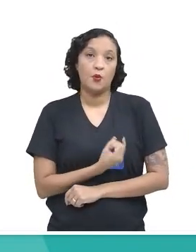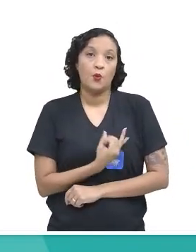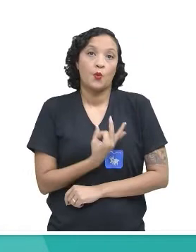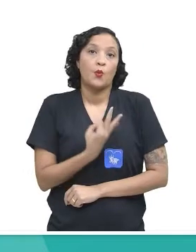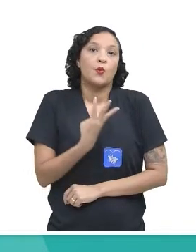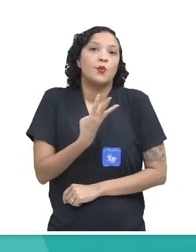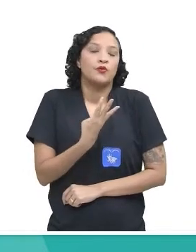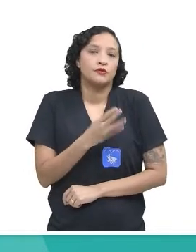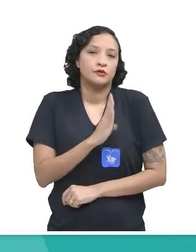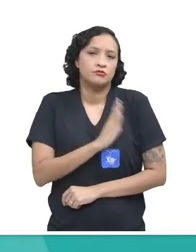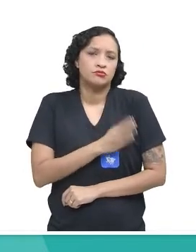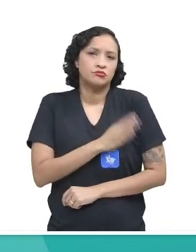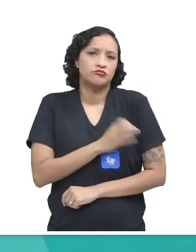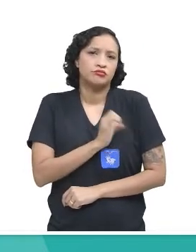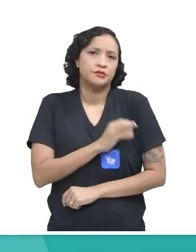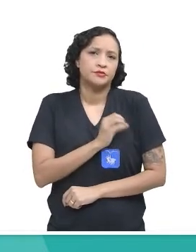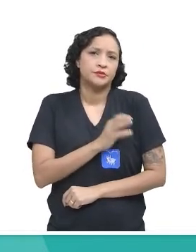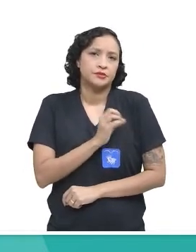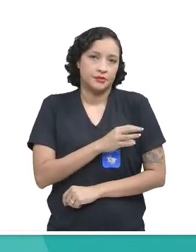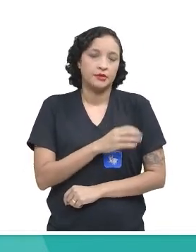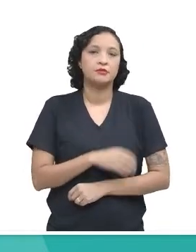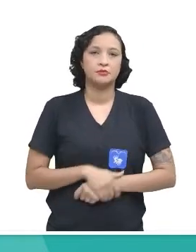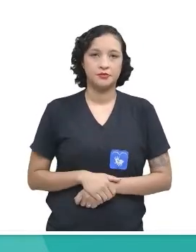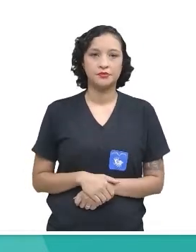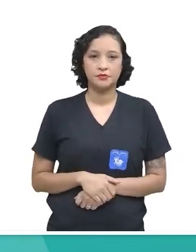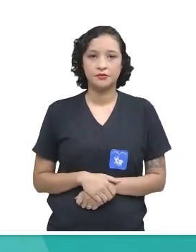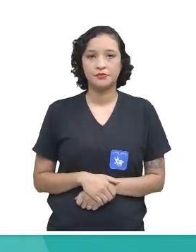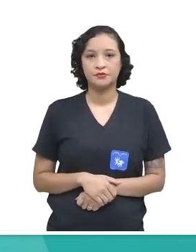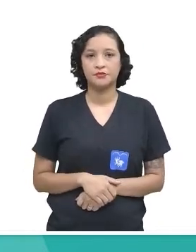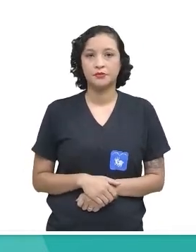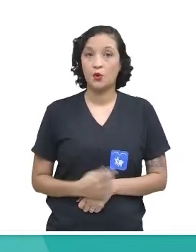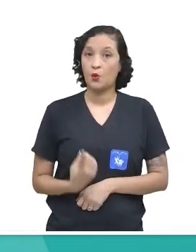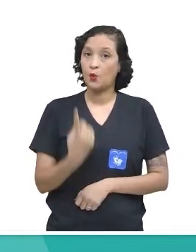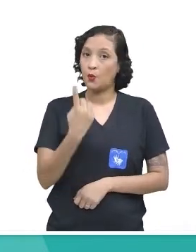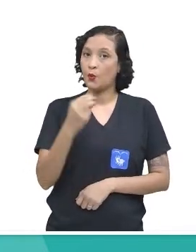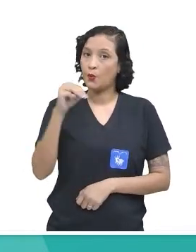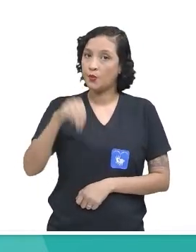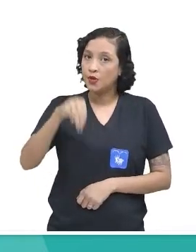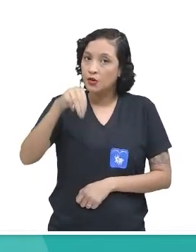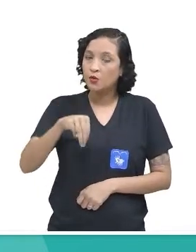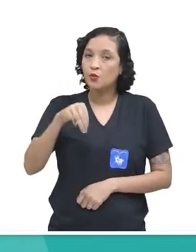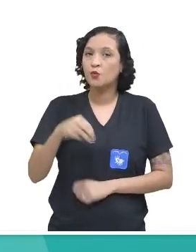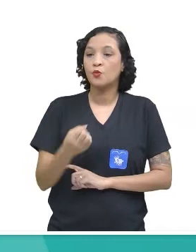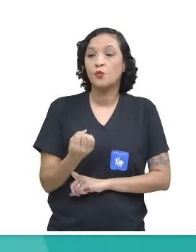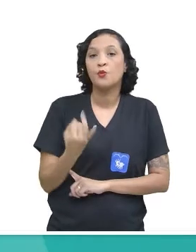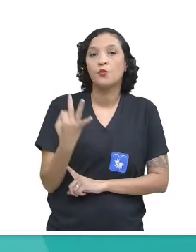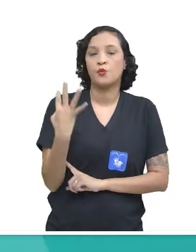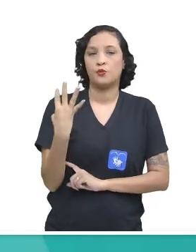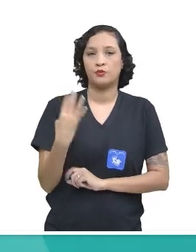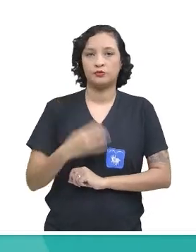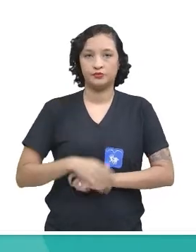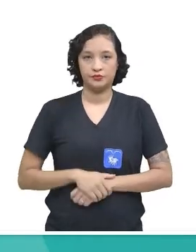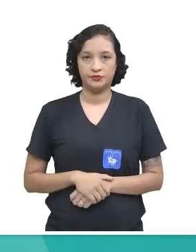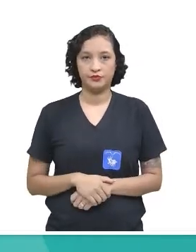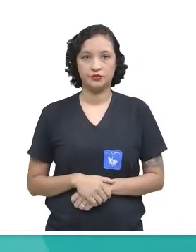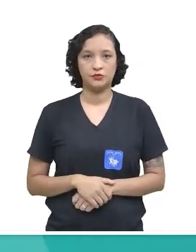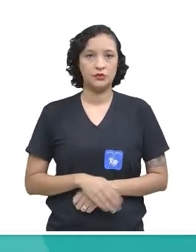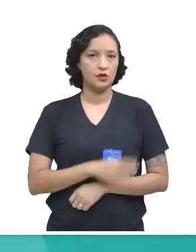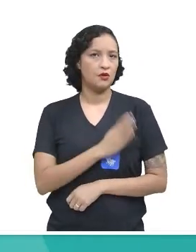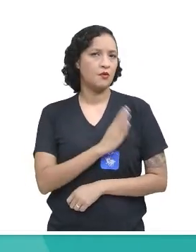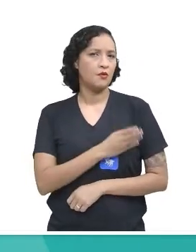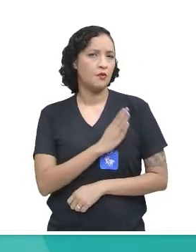coração bate no intervalo de 1 minuto. E quando esse coração, quando ele está